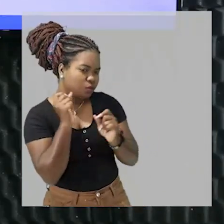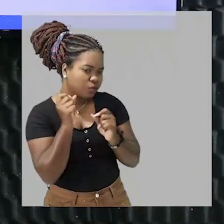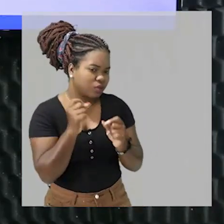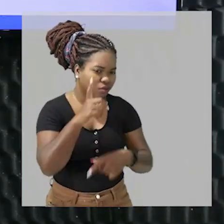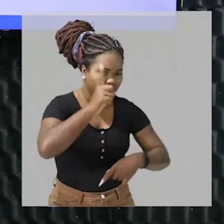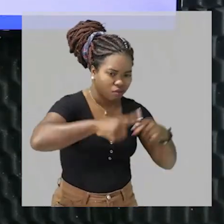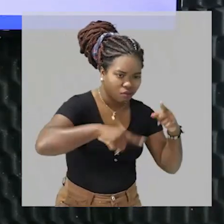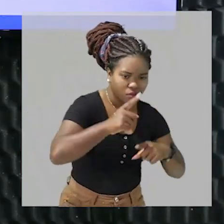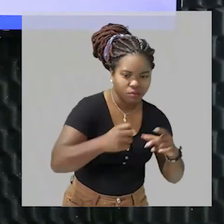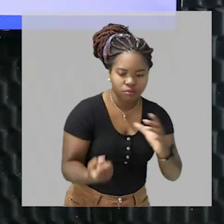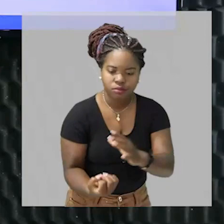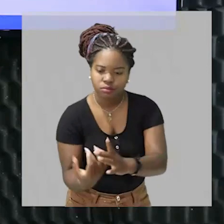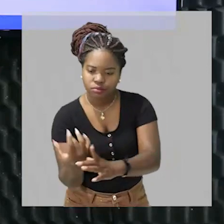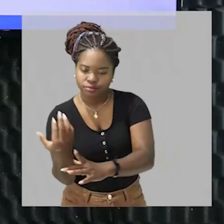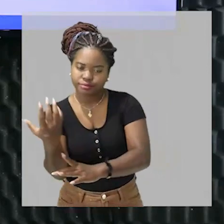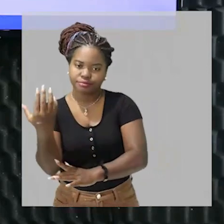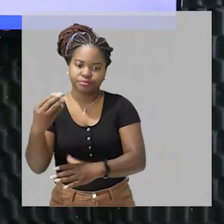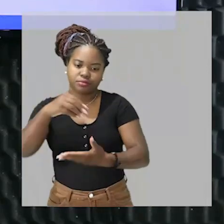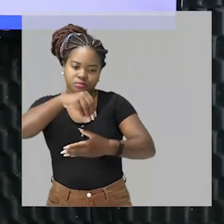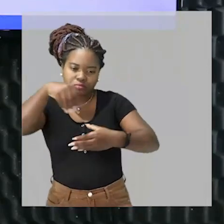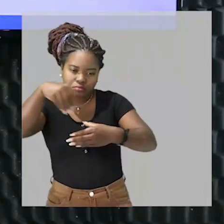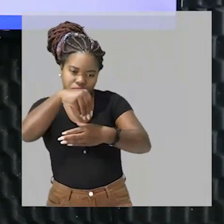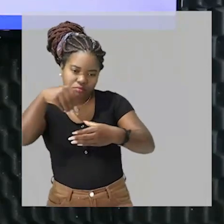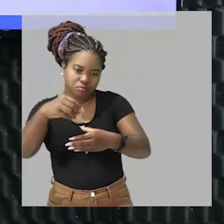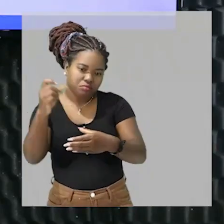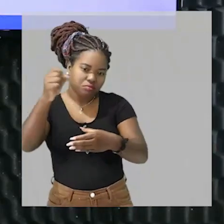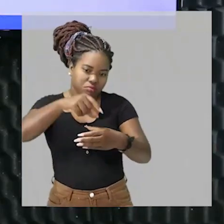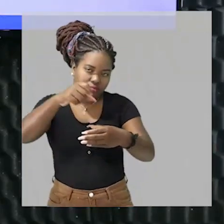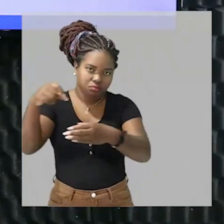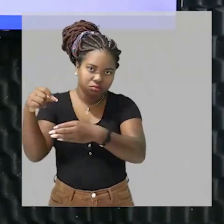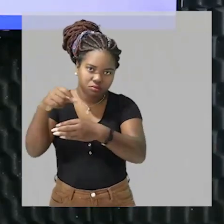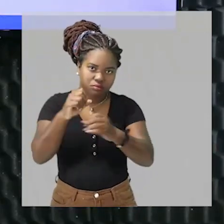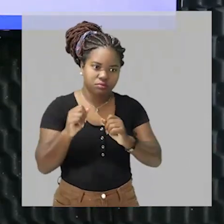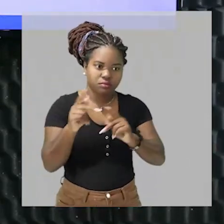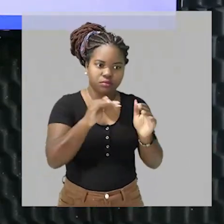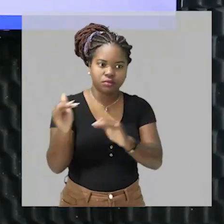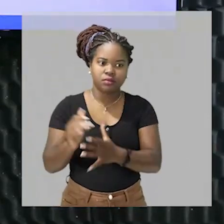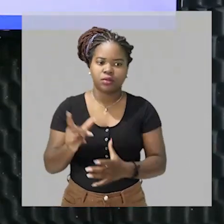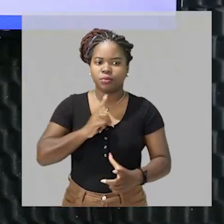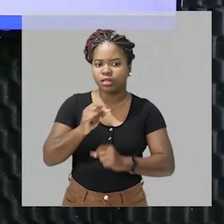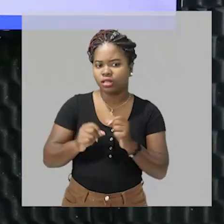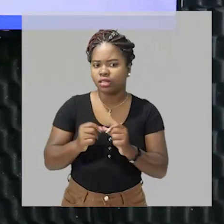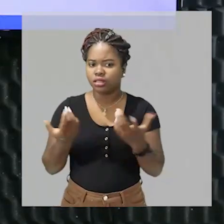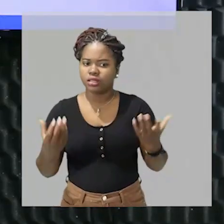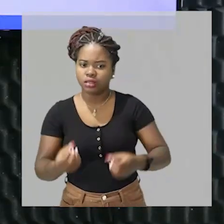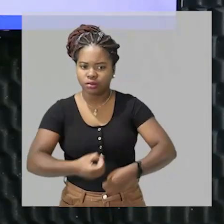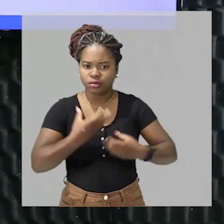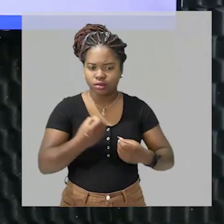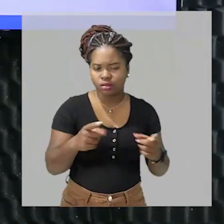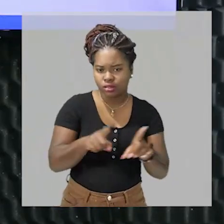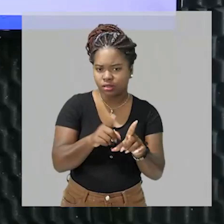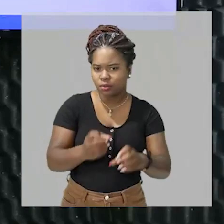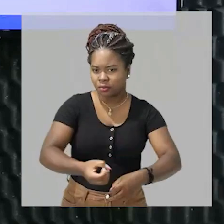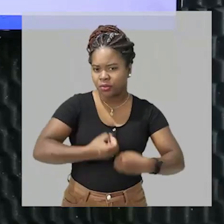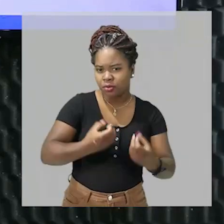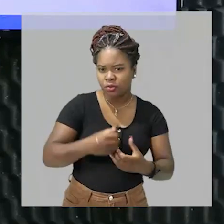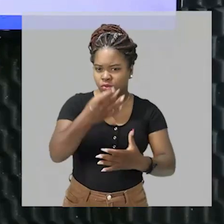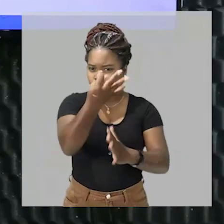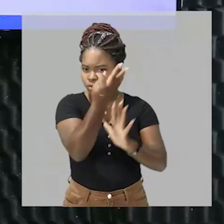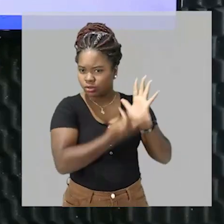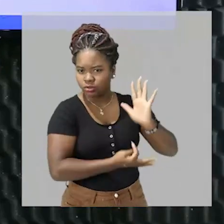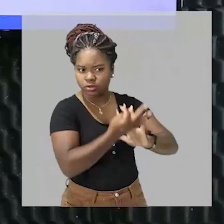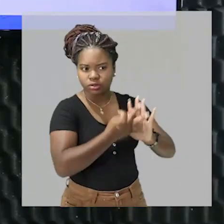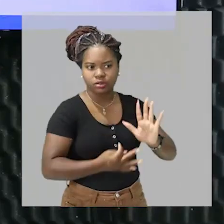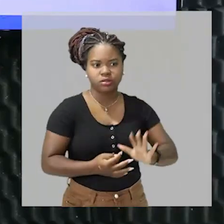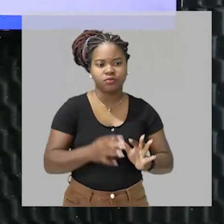plantios, terras e sementes. Para abrigar a obra e servir de ponto de partida para a criação de textos, foi